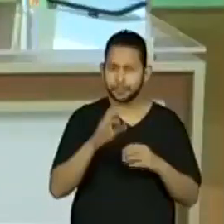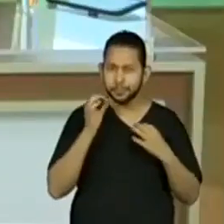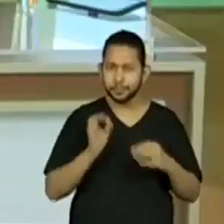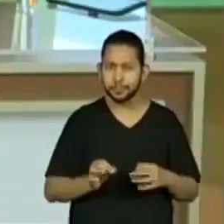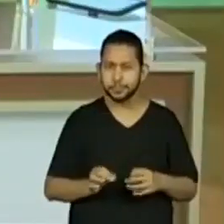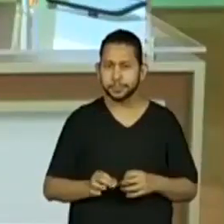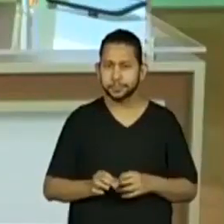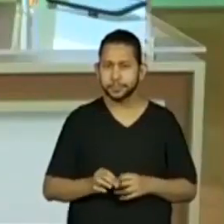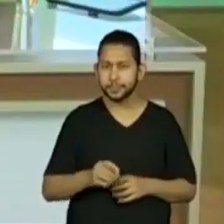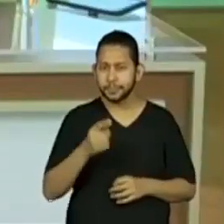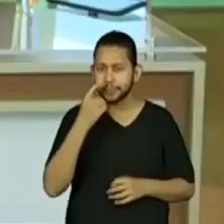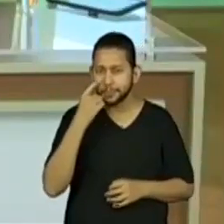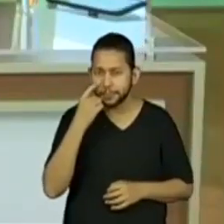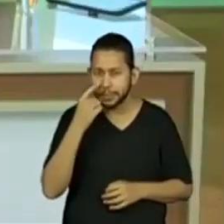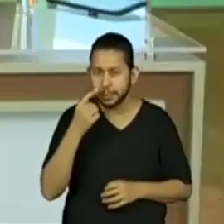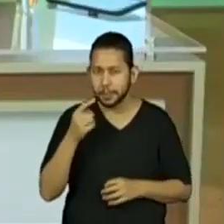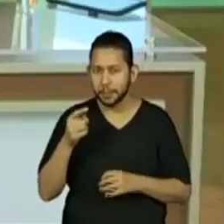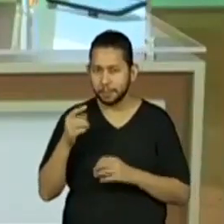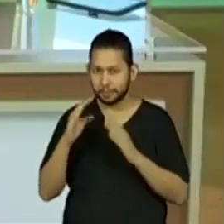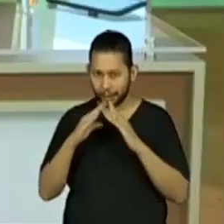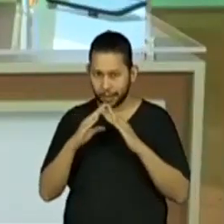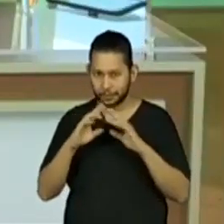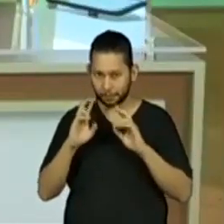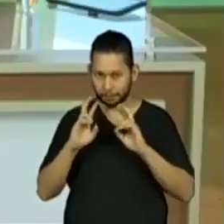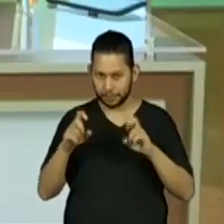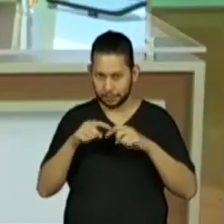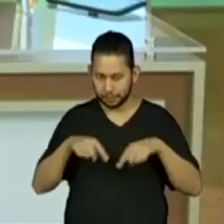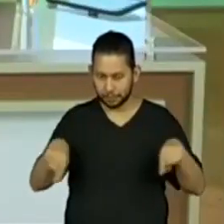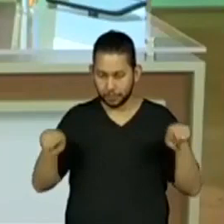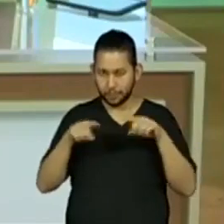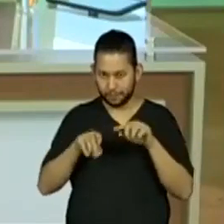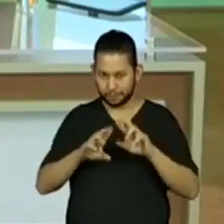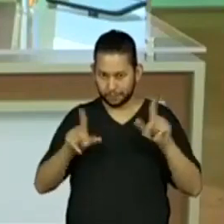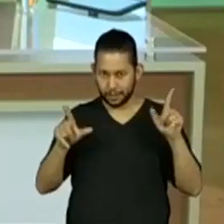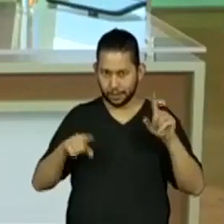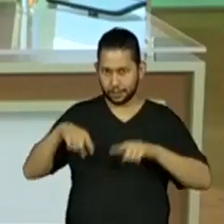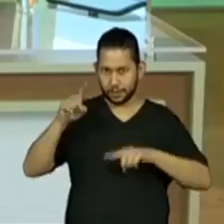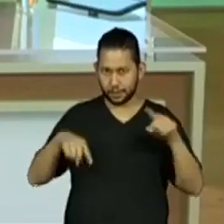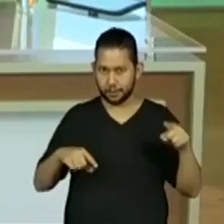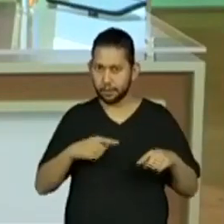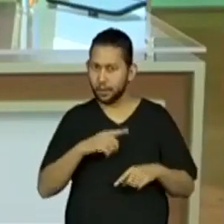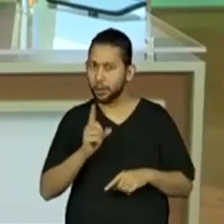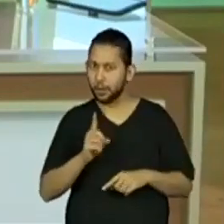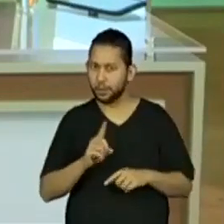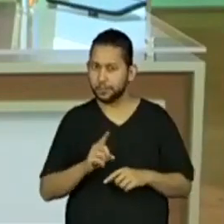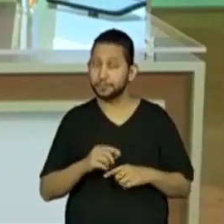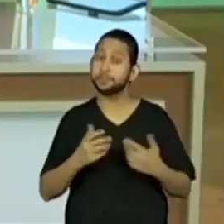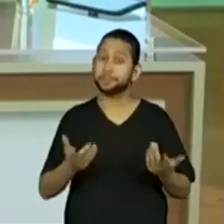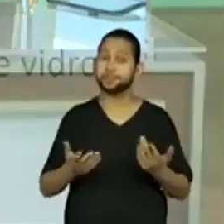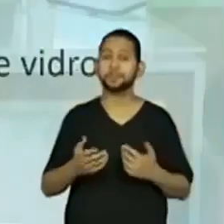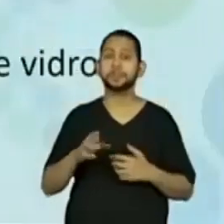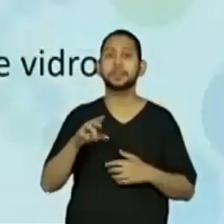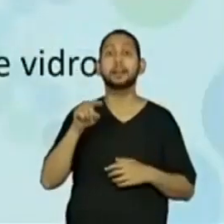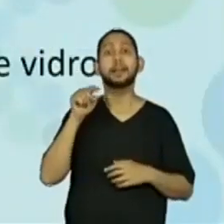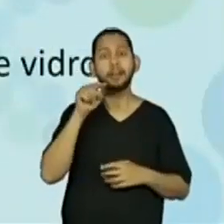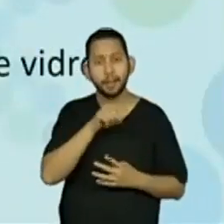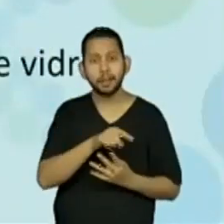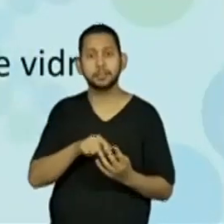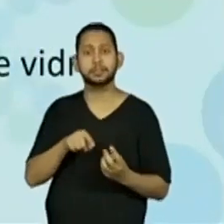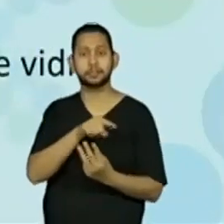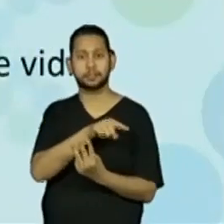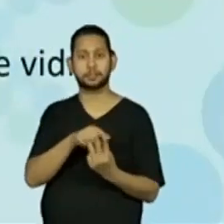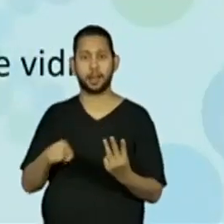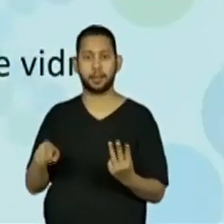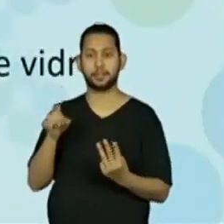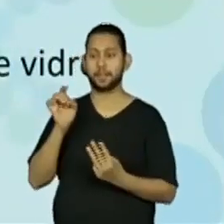Certo? E aí? Vocês aí em casa notaram a diferença? Os sons produzidos nesses